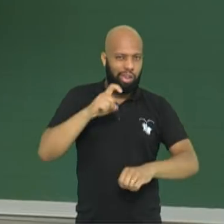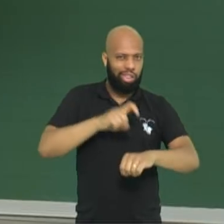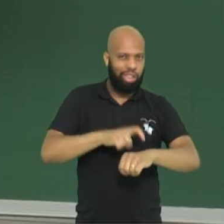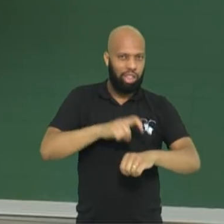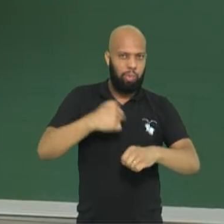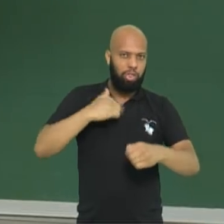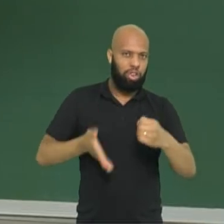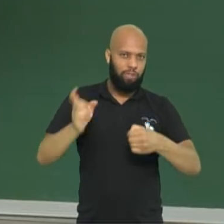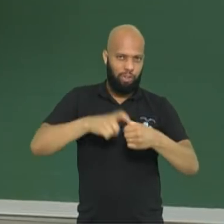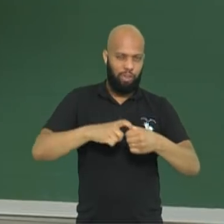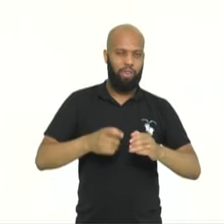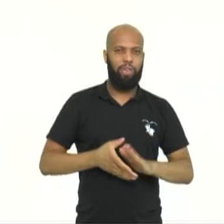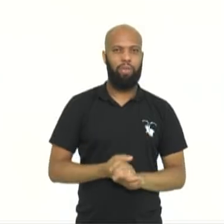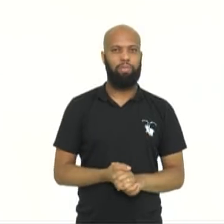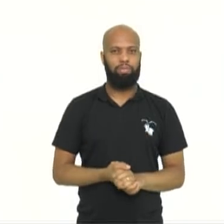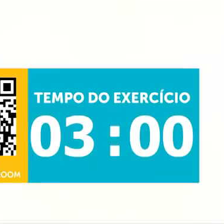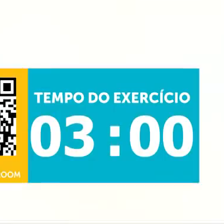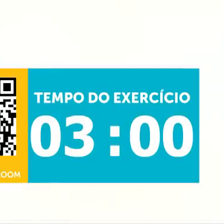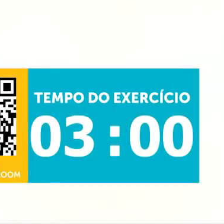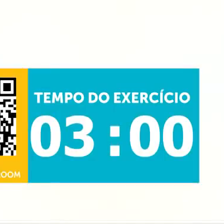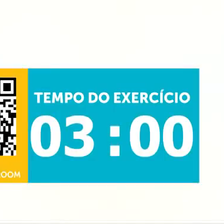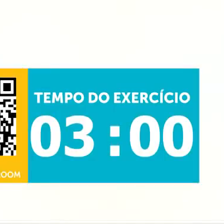presente. Já retornamos.